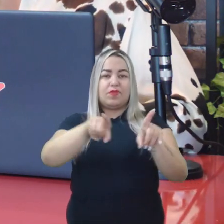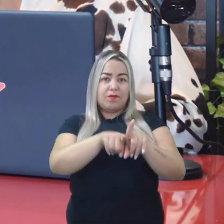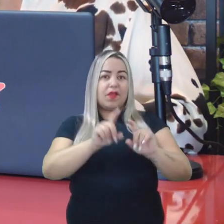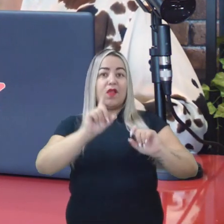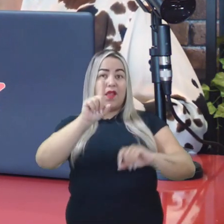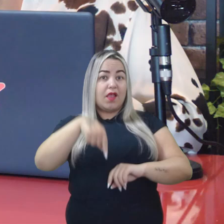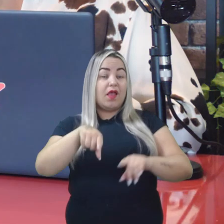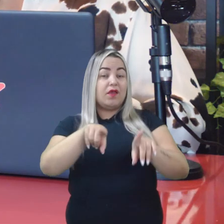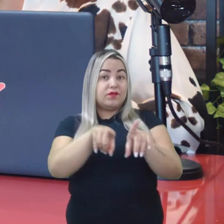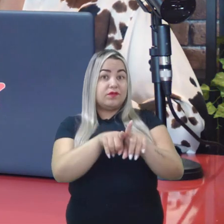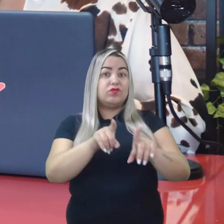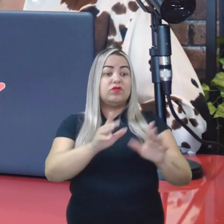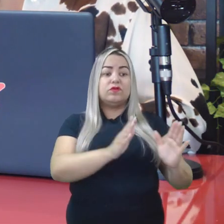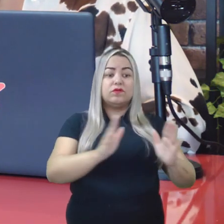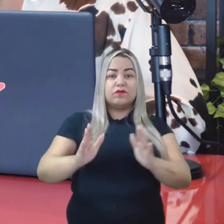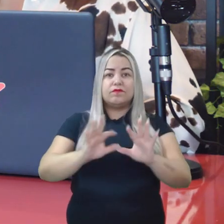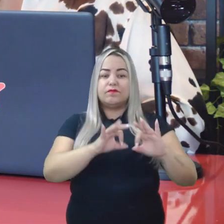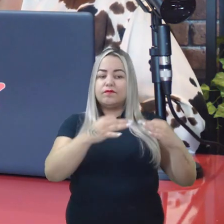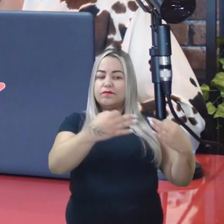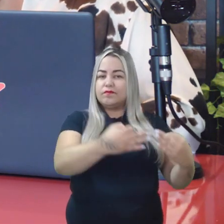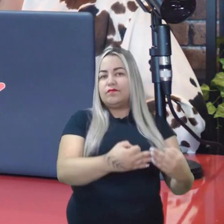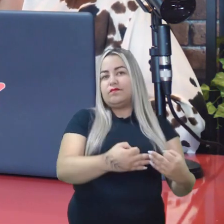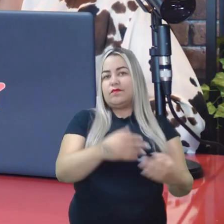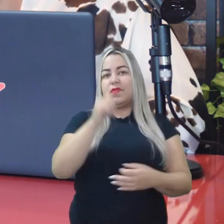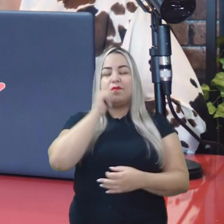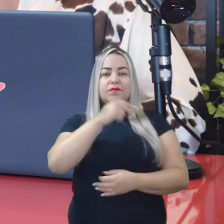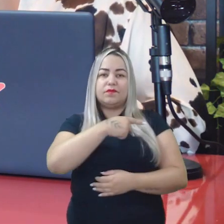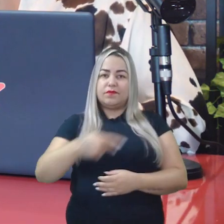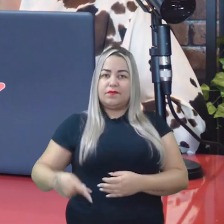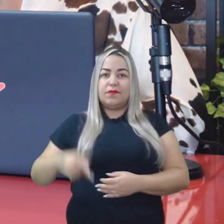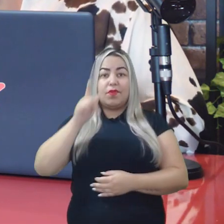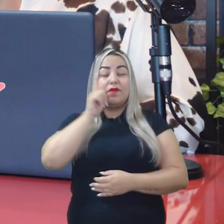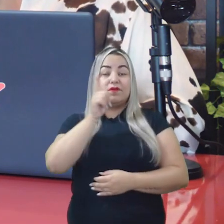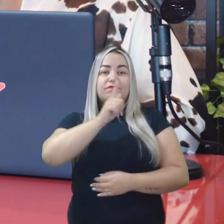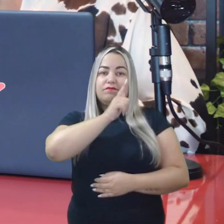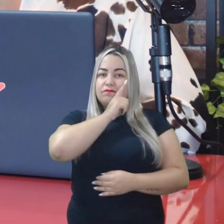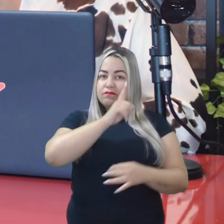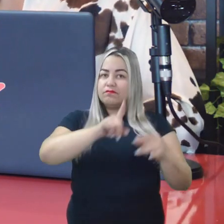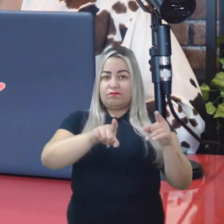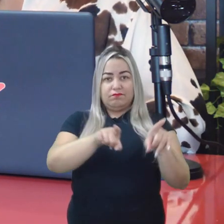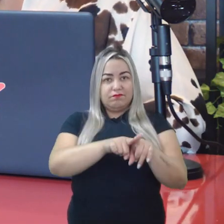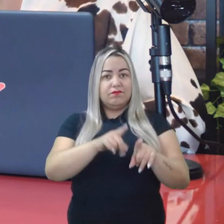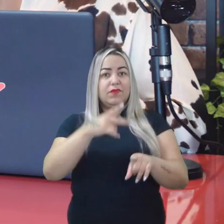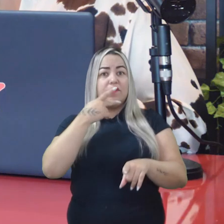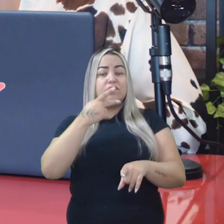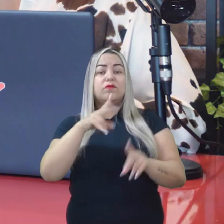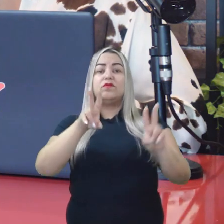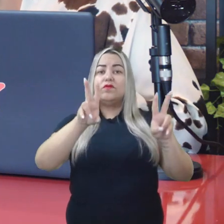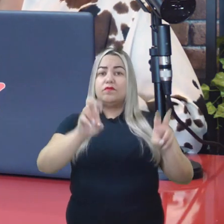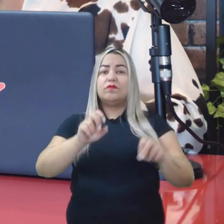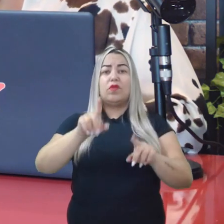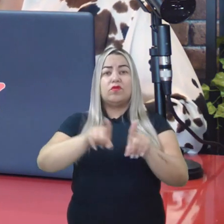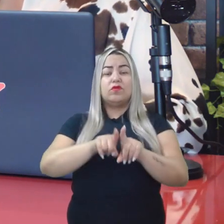ser considerado um país formado por famílias de classe média e a presidenta do PT, Gleisi Hoffmann,